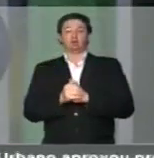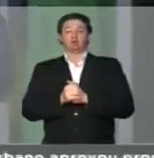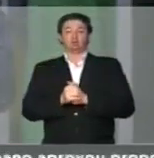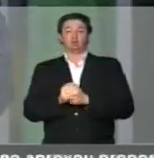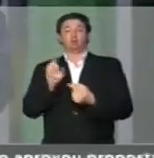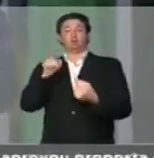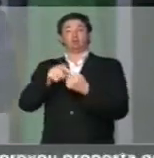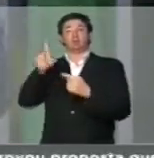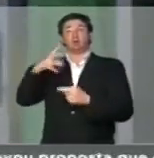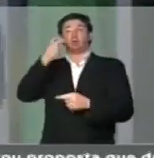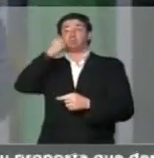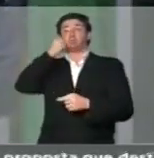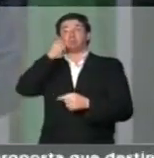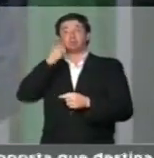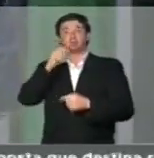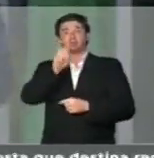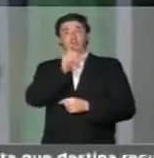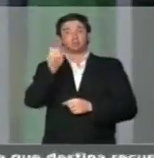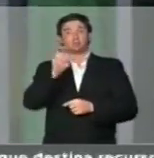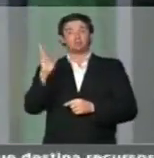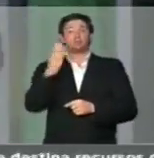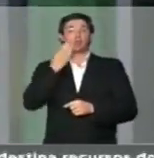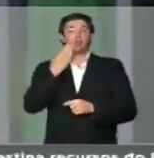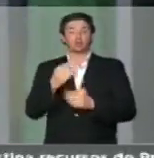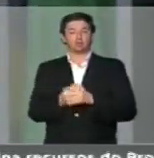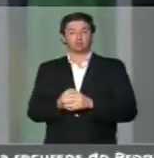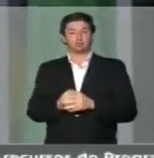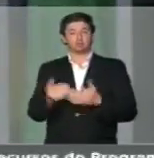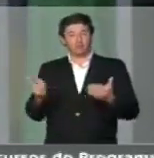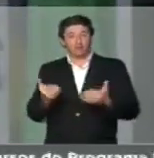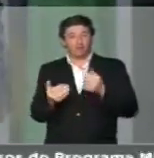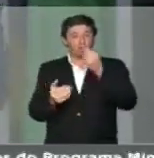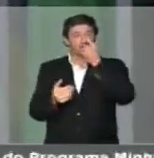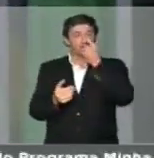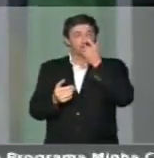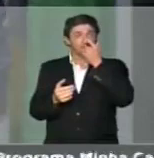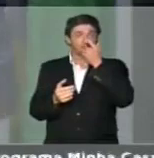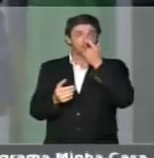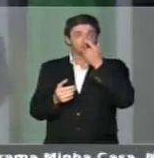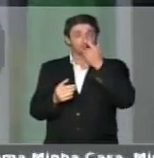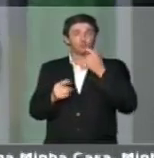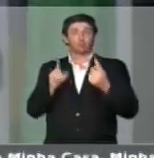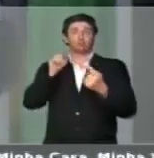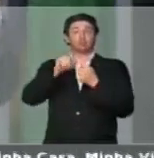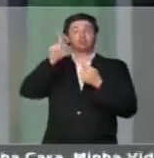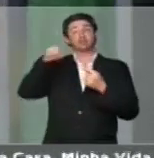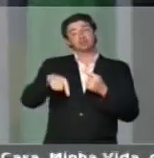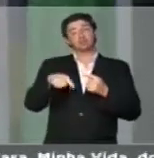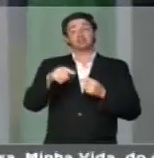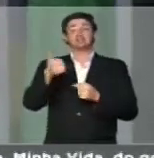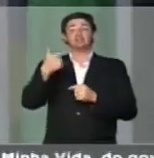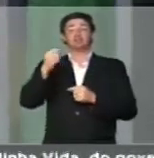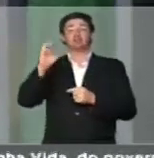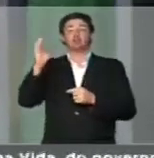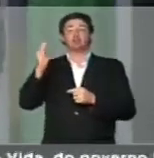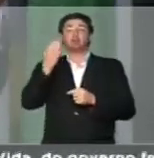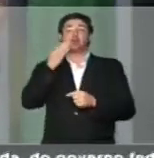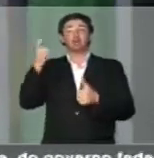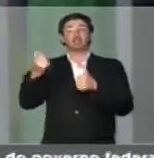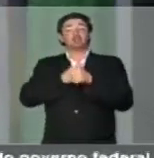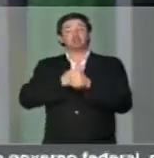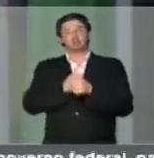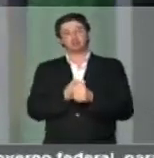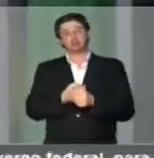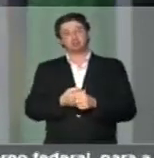era superávit, 55 bi. Agora, a meta é déficit de 120 bi.